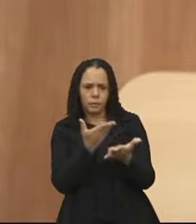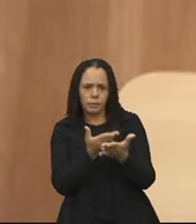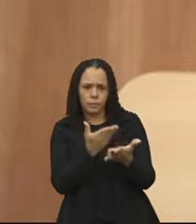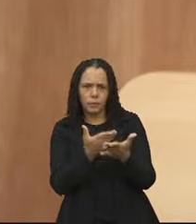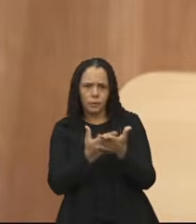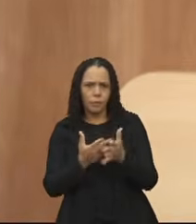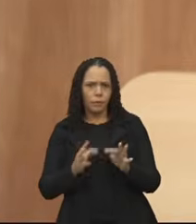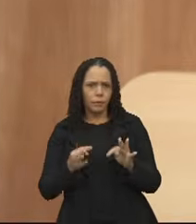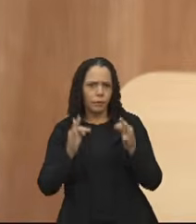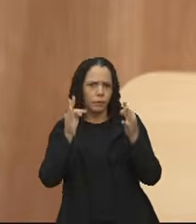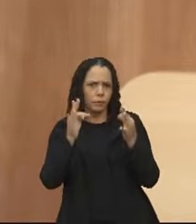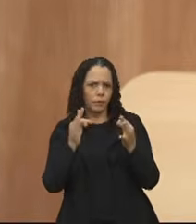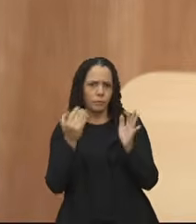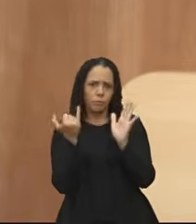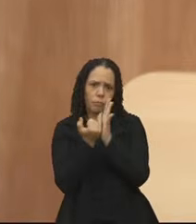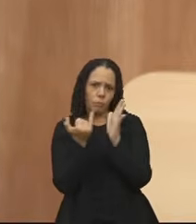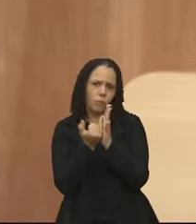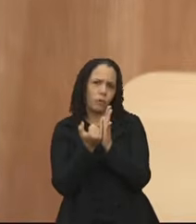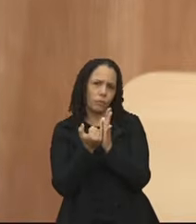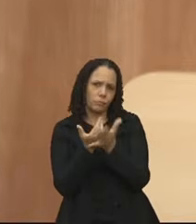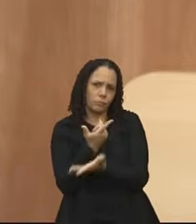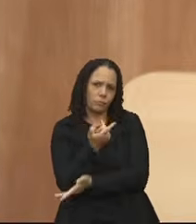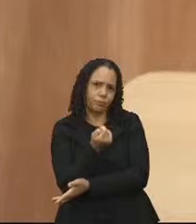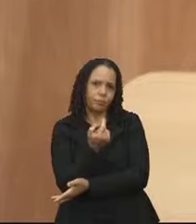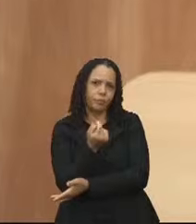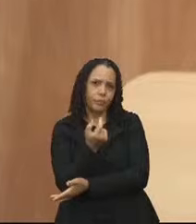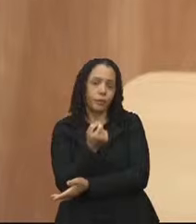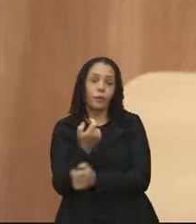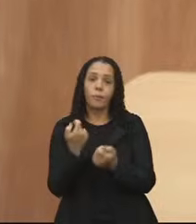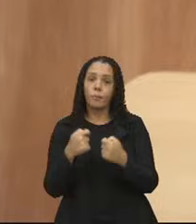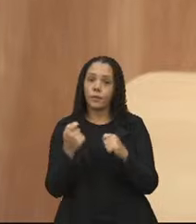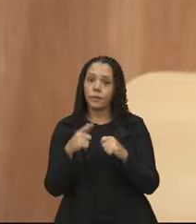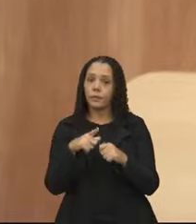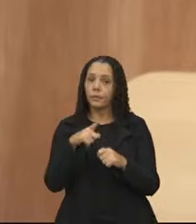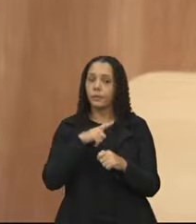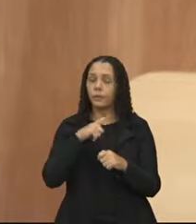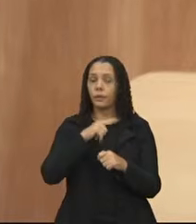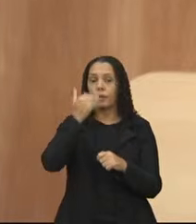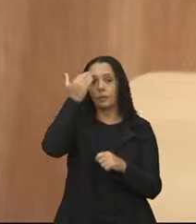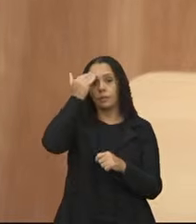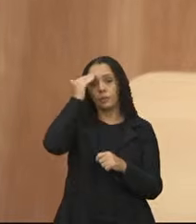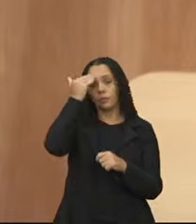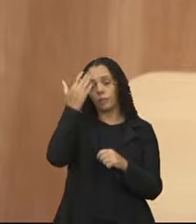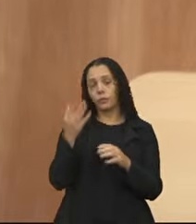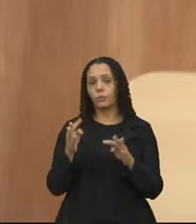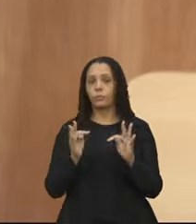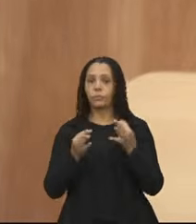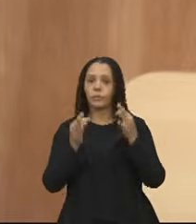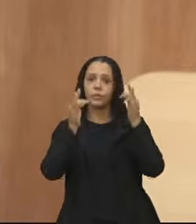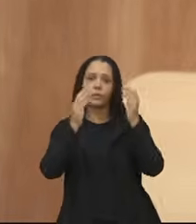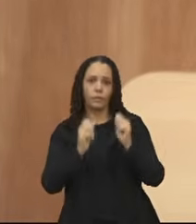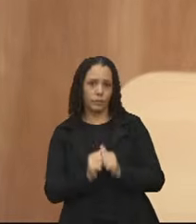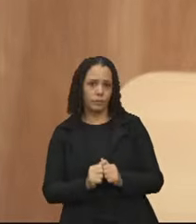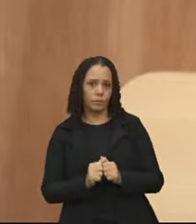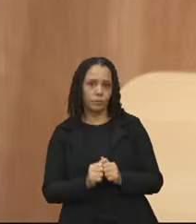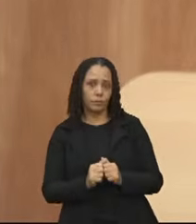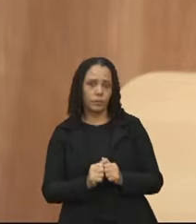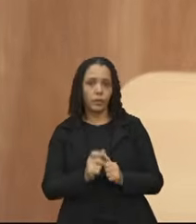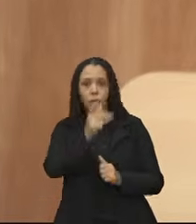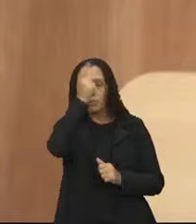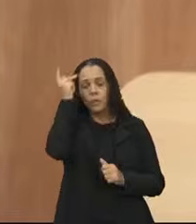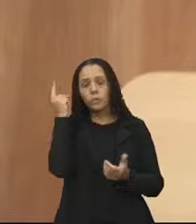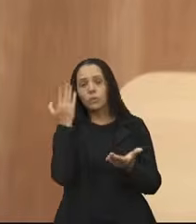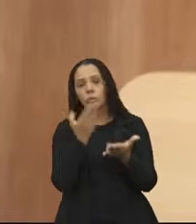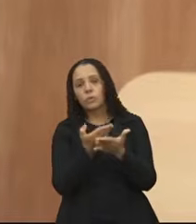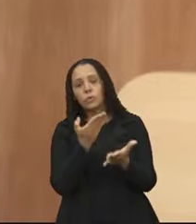os impostos são para poucos. E isso requer técnica. Técnica onde pessoas que estudam